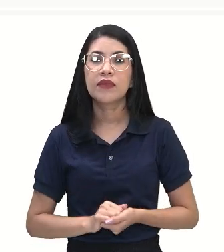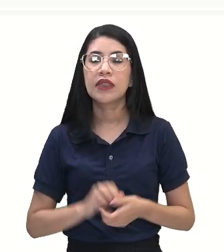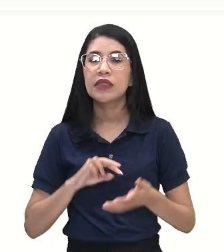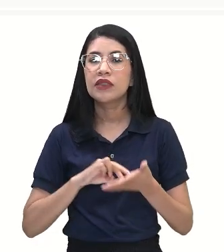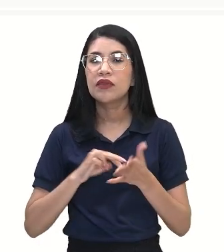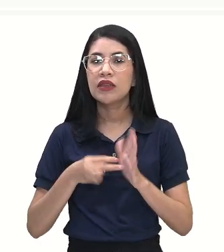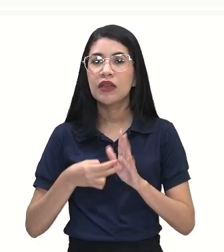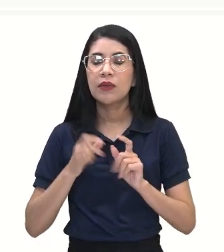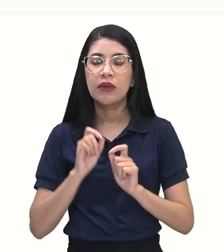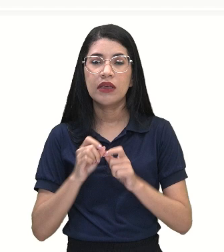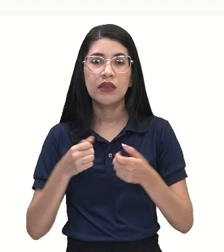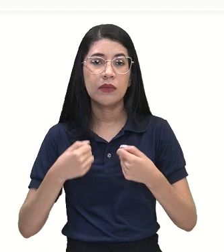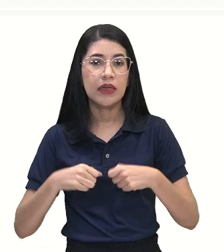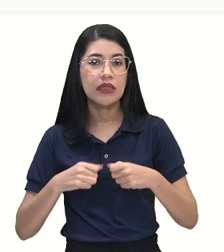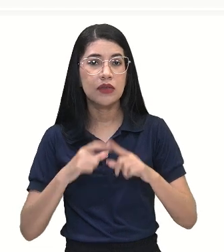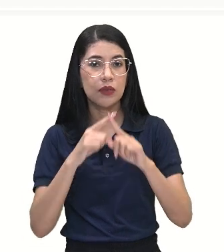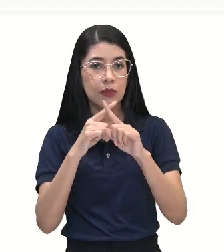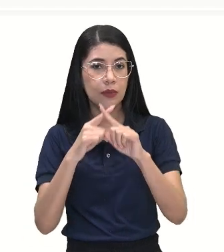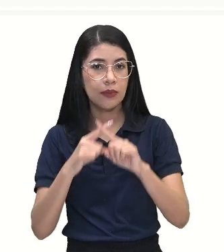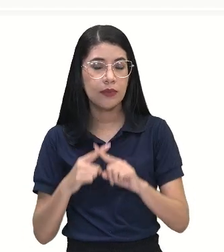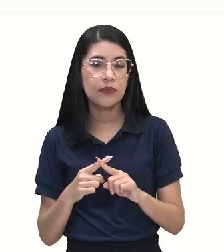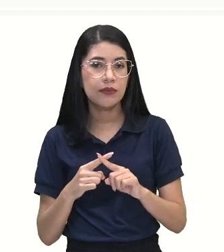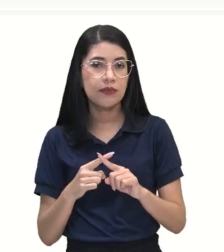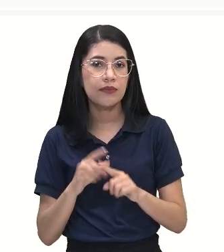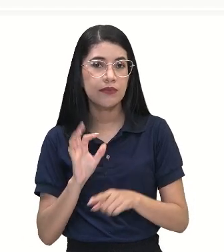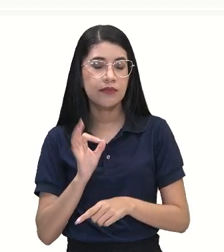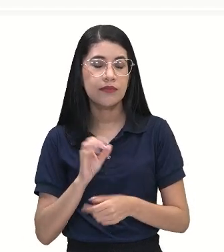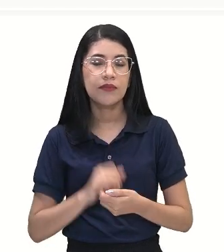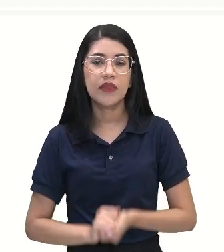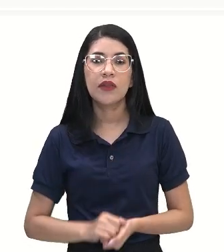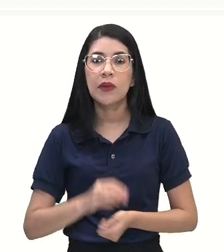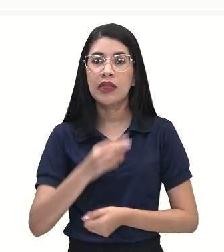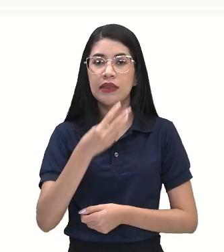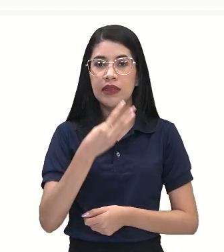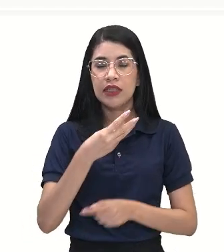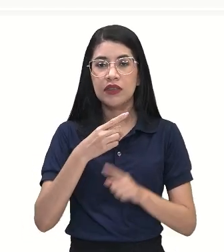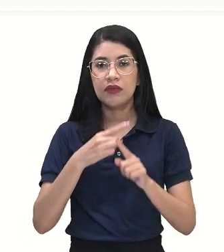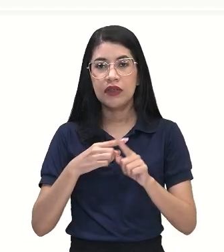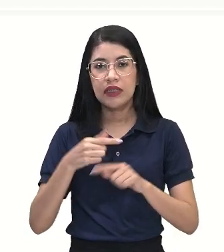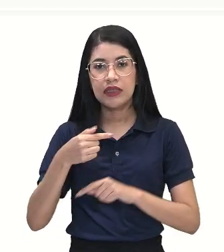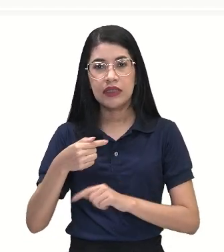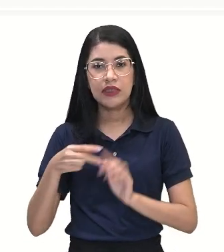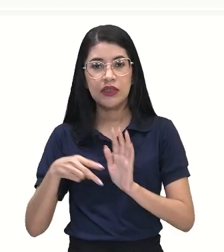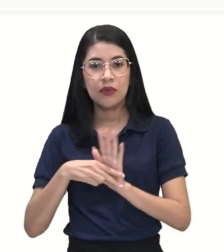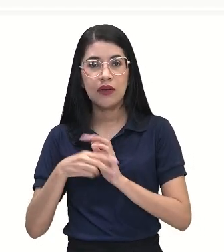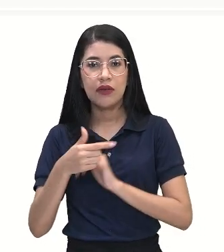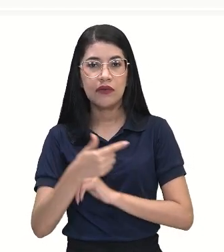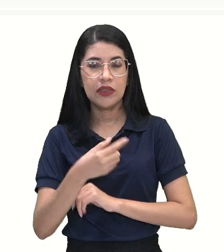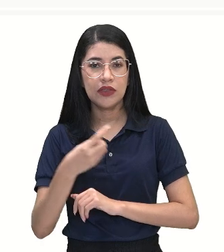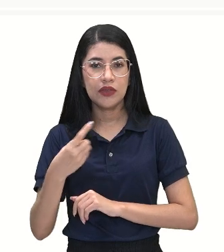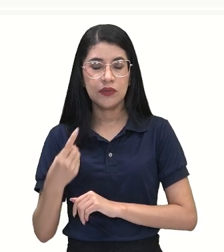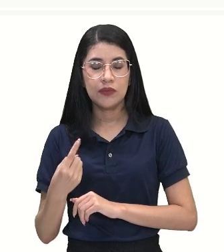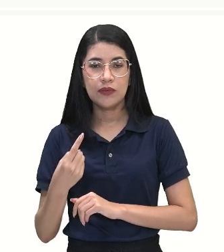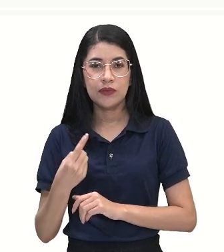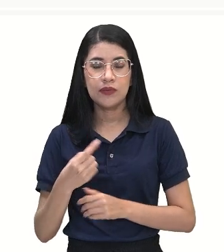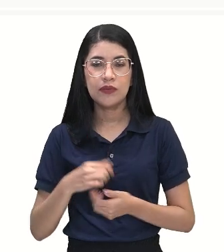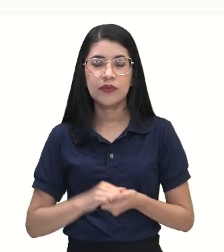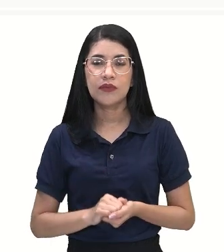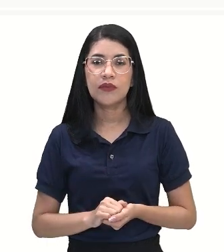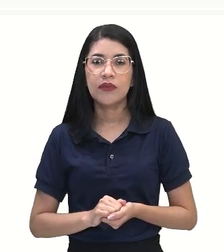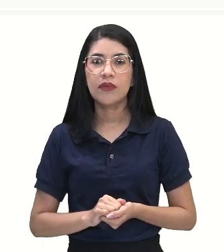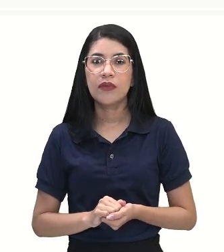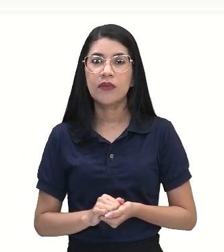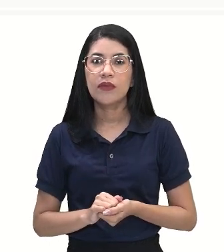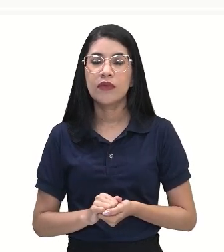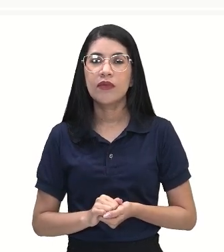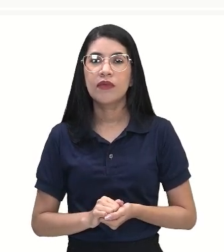devo multiplicar, né? 3 vezes 7, 21. Olha aí. Então o segundo termo é